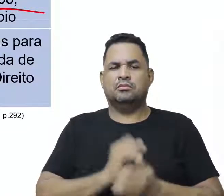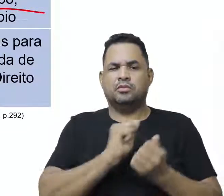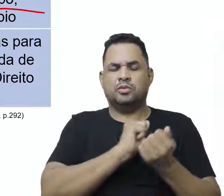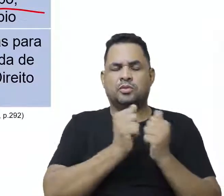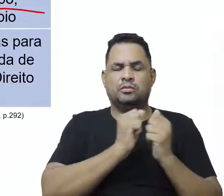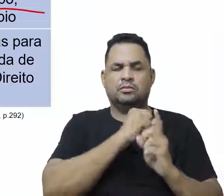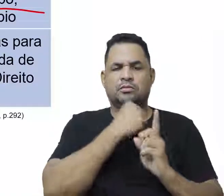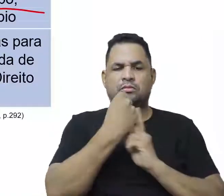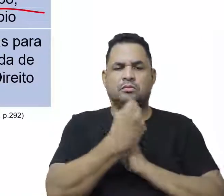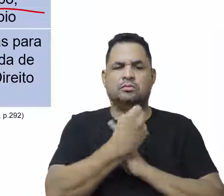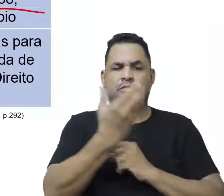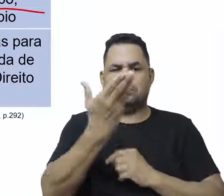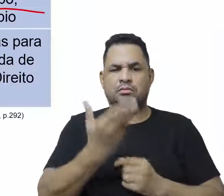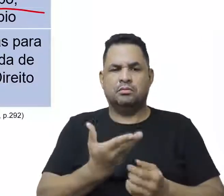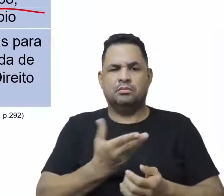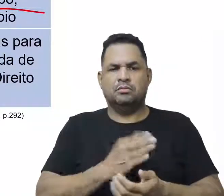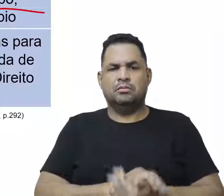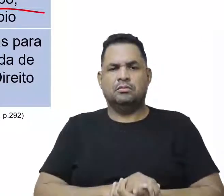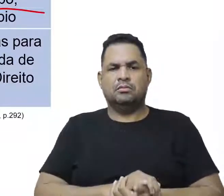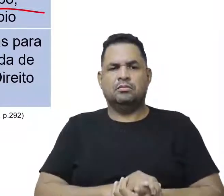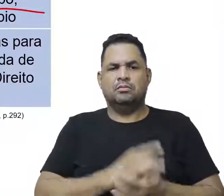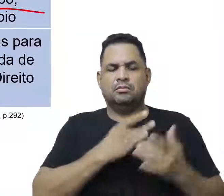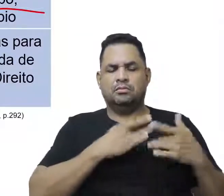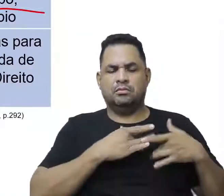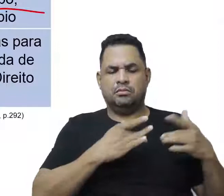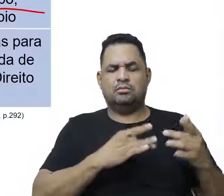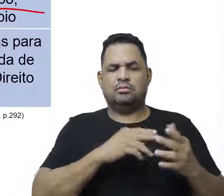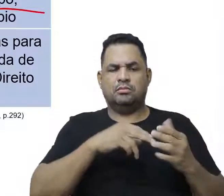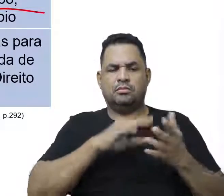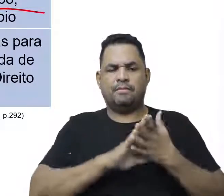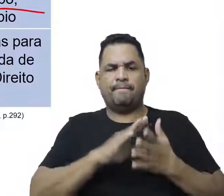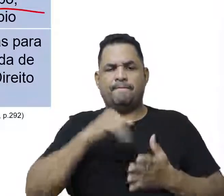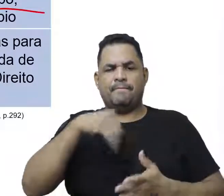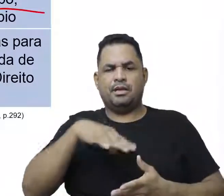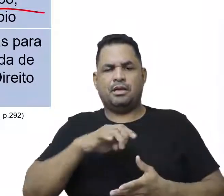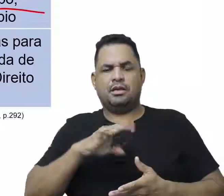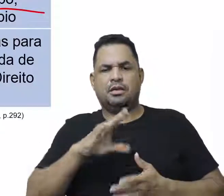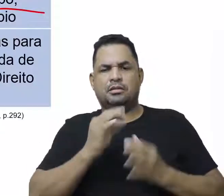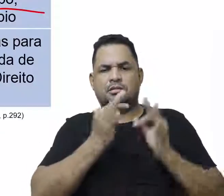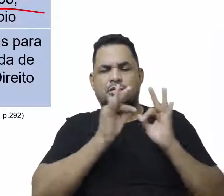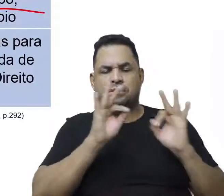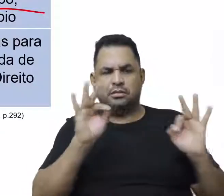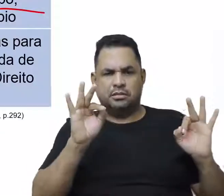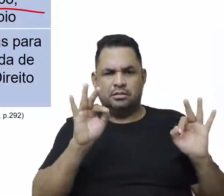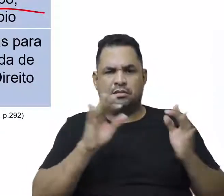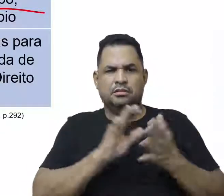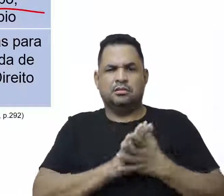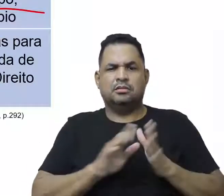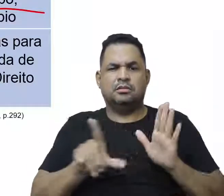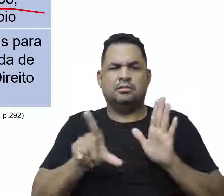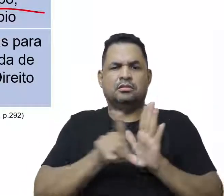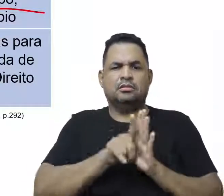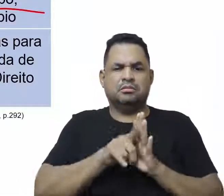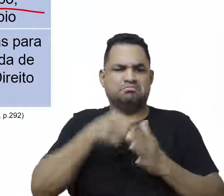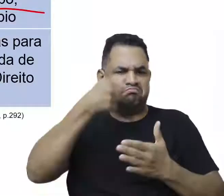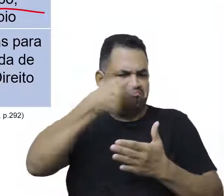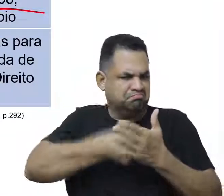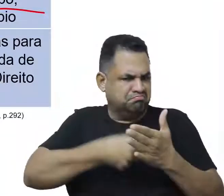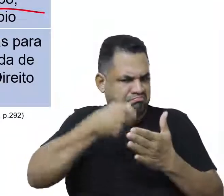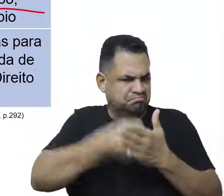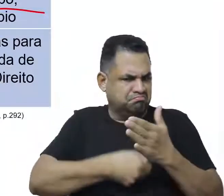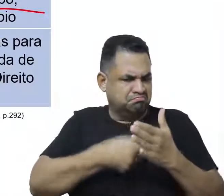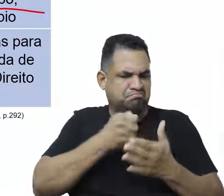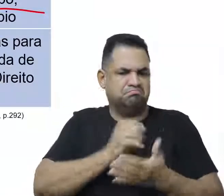social como que é o controle social na na solidariedade mecânica na sociedade mais simples as leis elas são repressivas